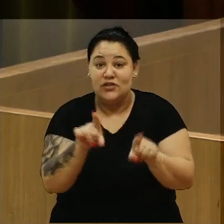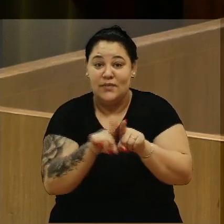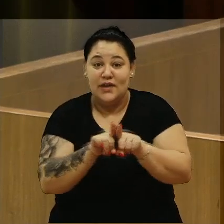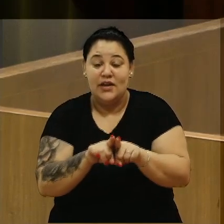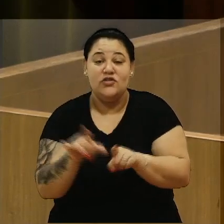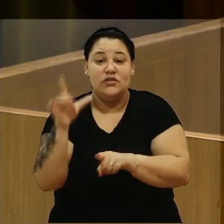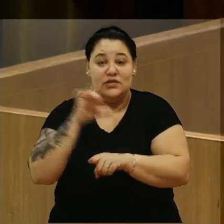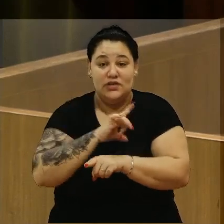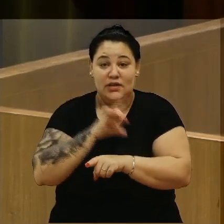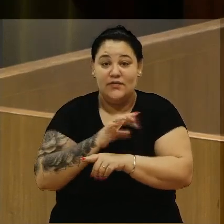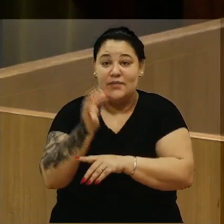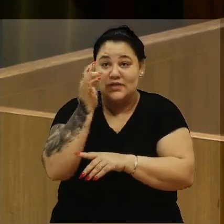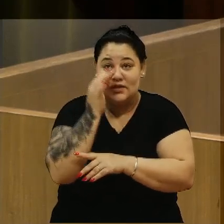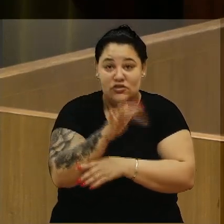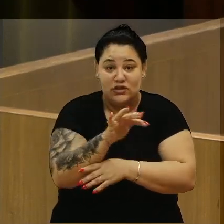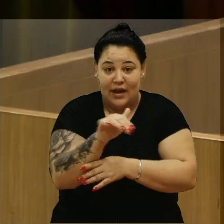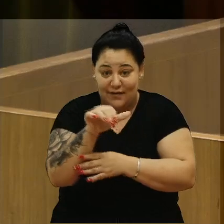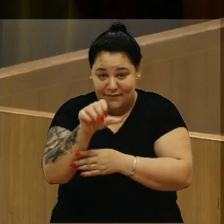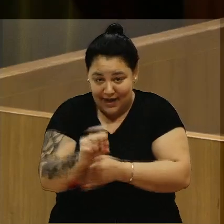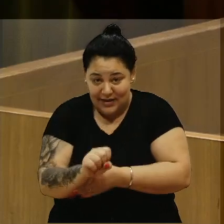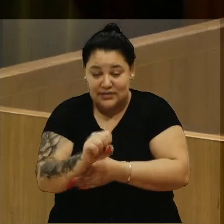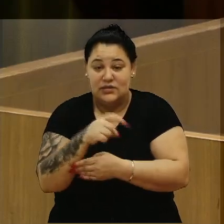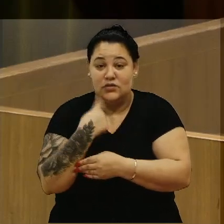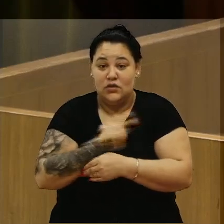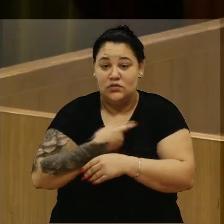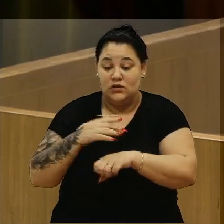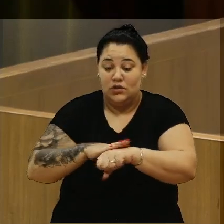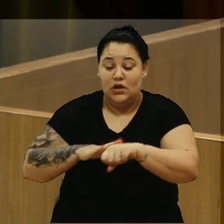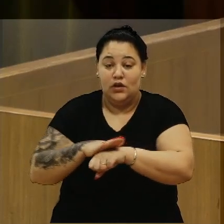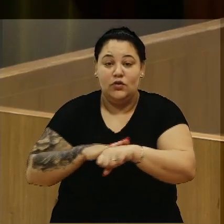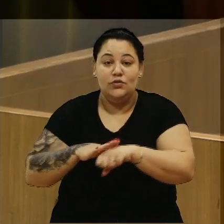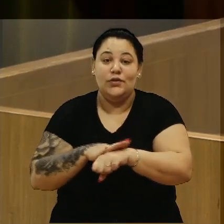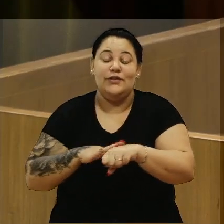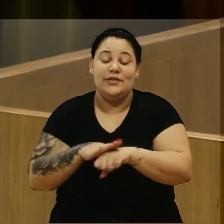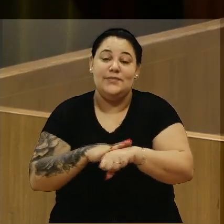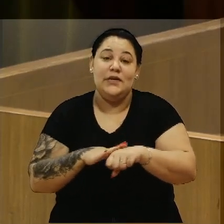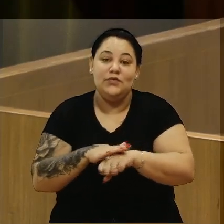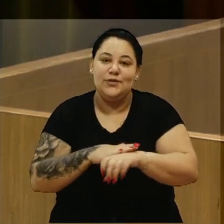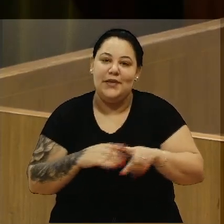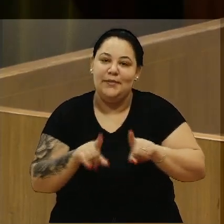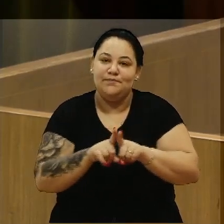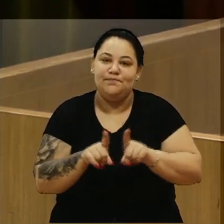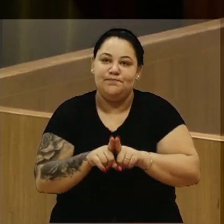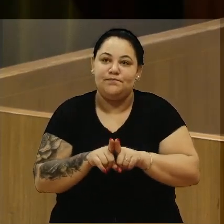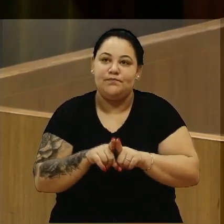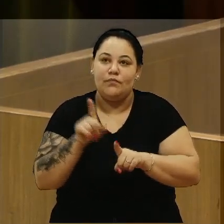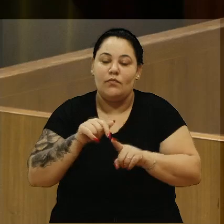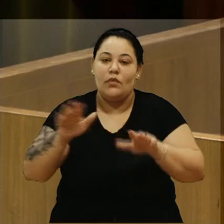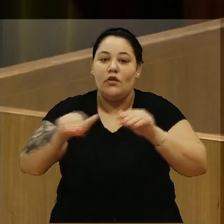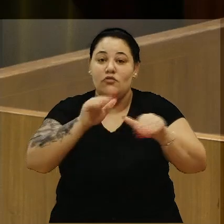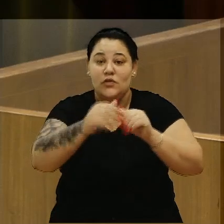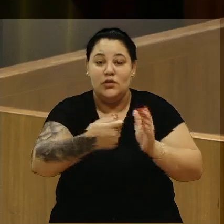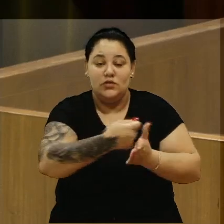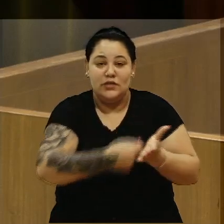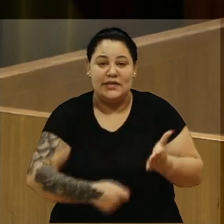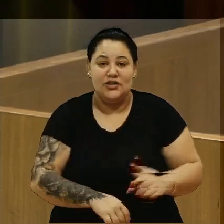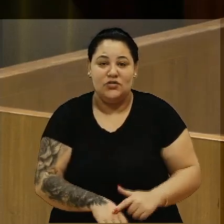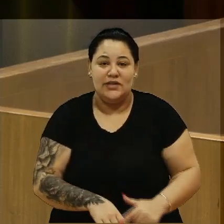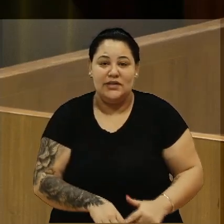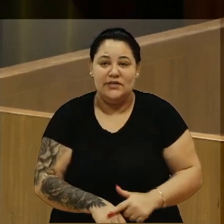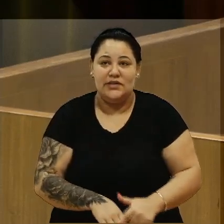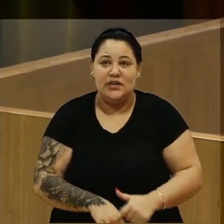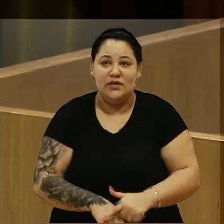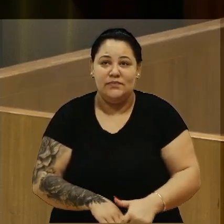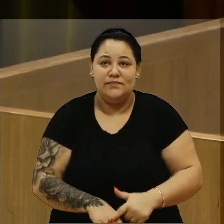FAS e nós conversamos com o Rafael, tinha outras pessoas presentes, sobre a necessidade de chamamento do concurso, porque hoje nós temos